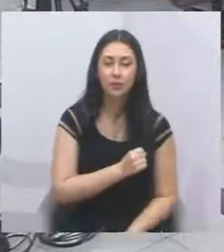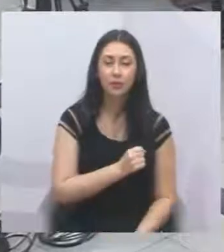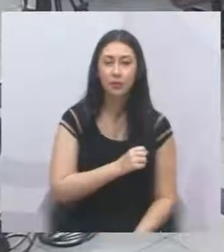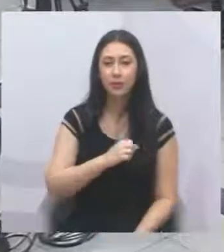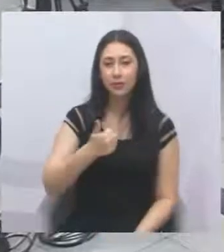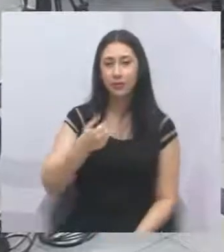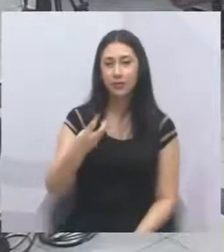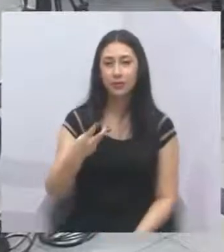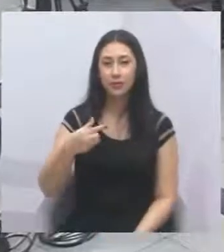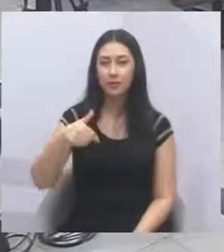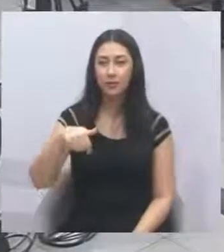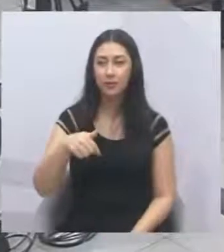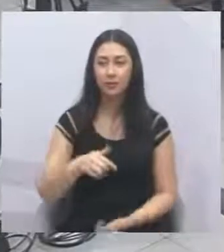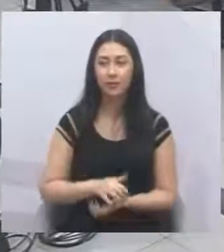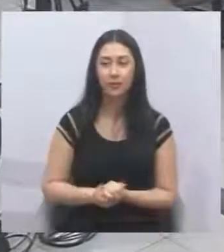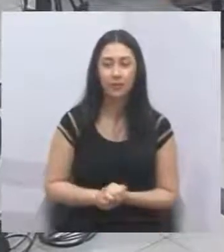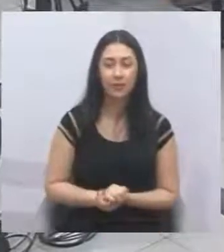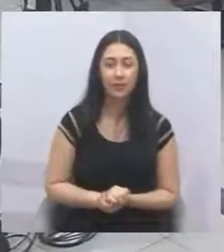137.